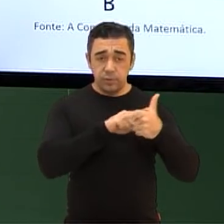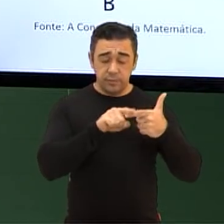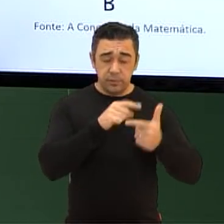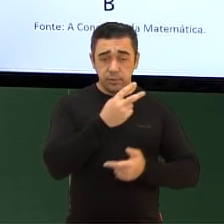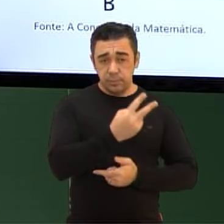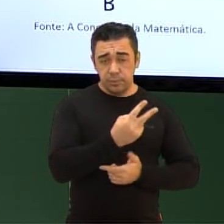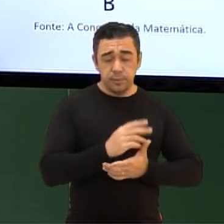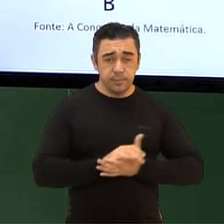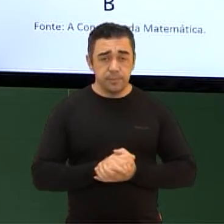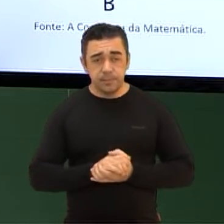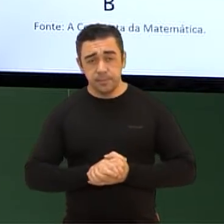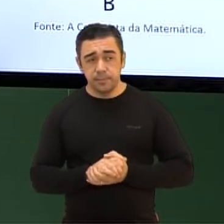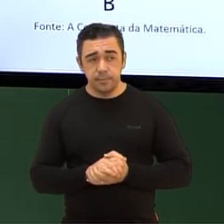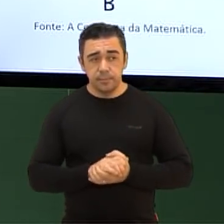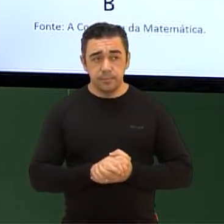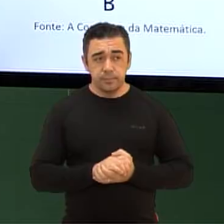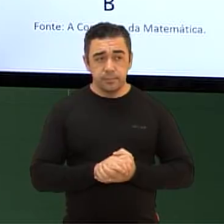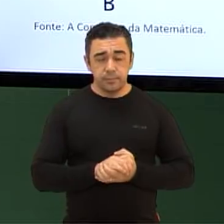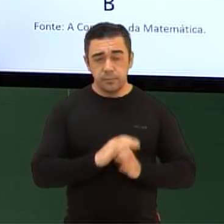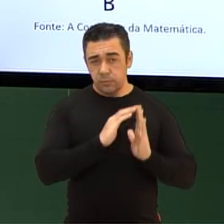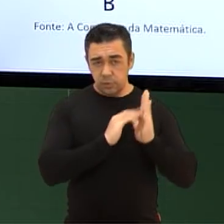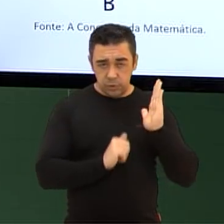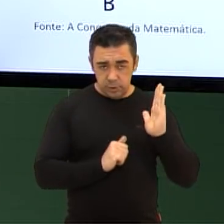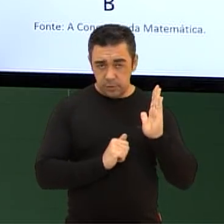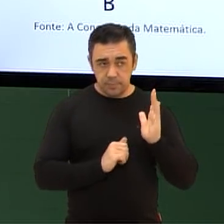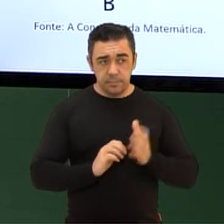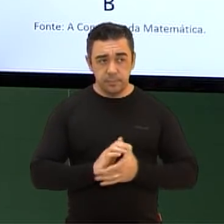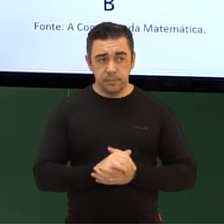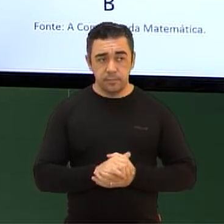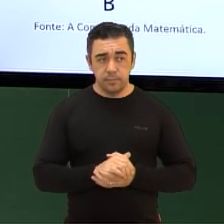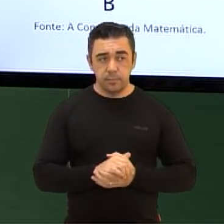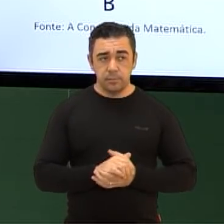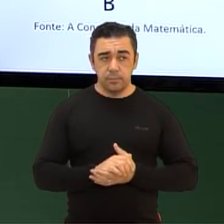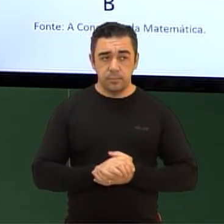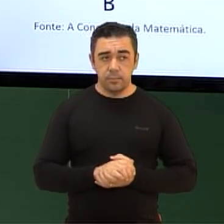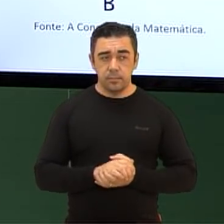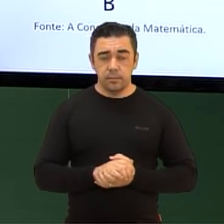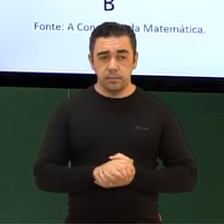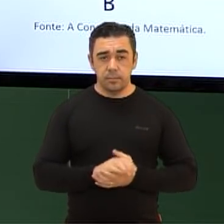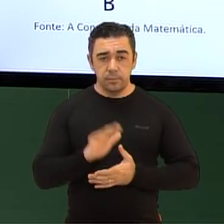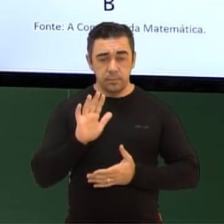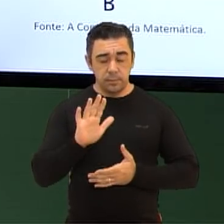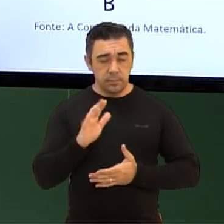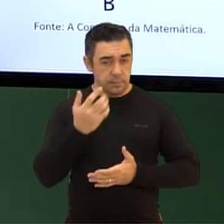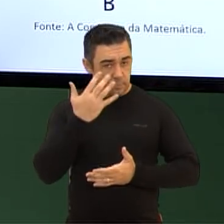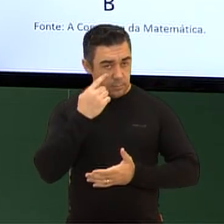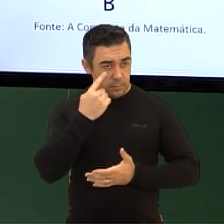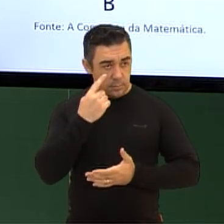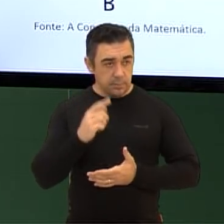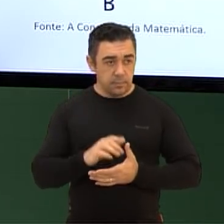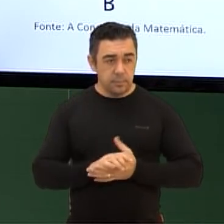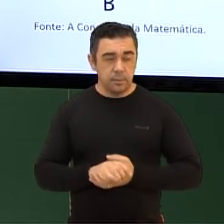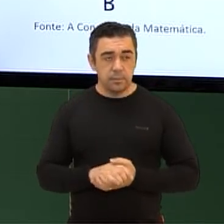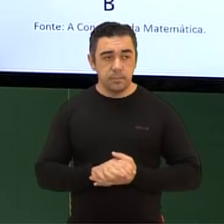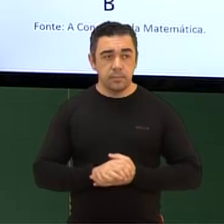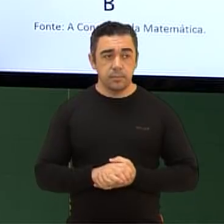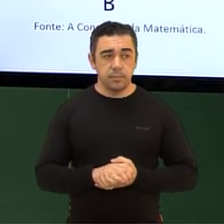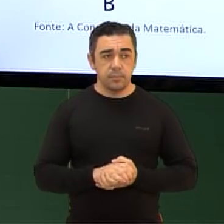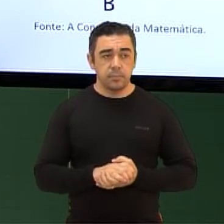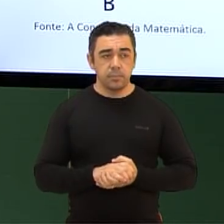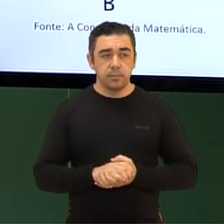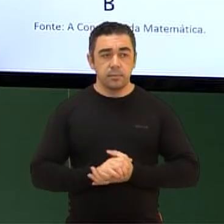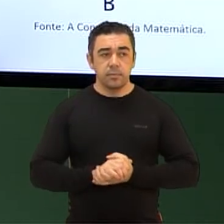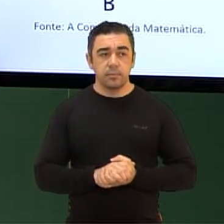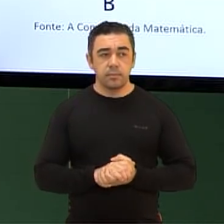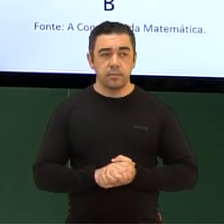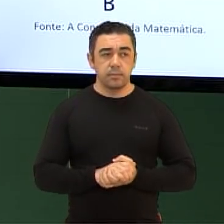também. Aí nós eliminamos ele. Então, só deixa a professora fazer aqui na parte de baixo para